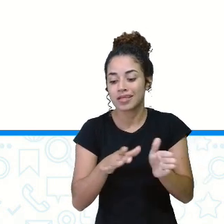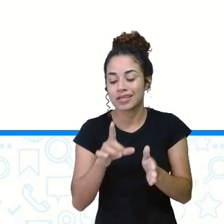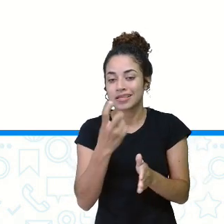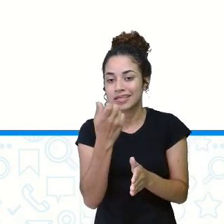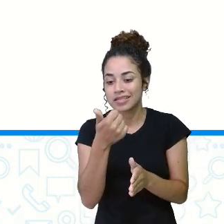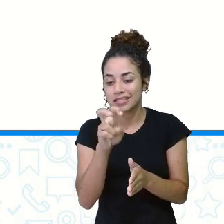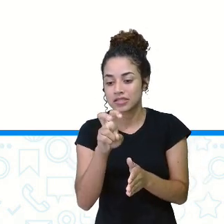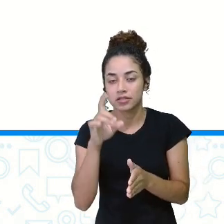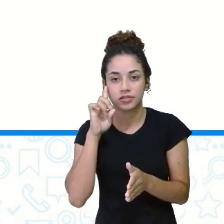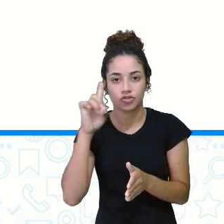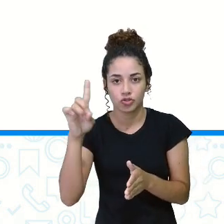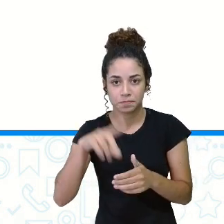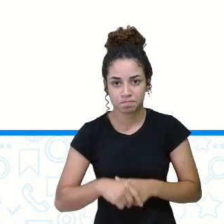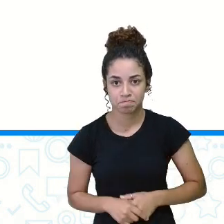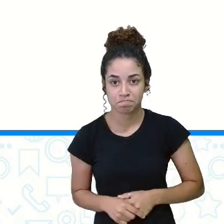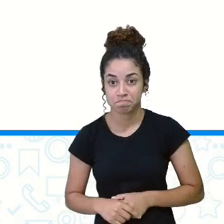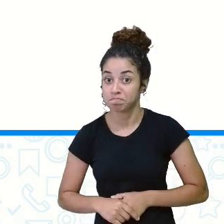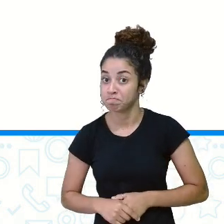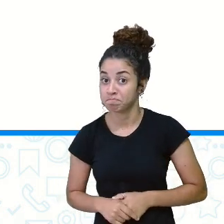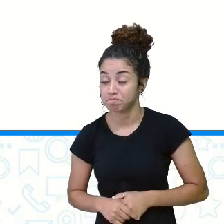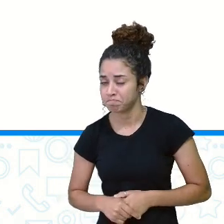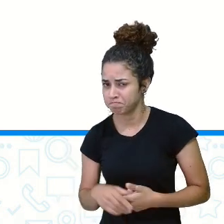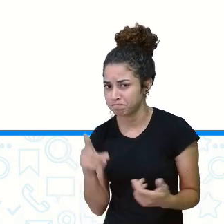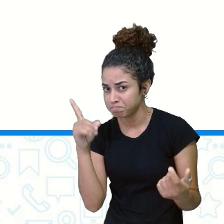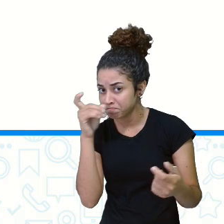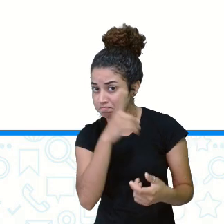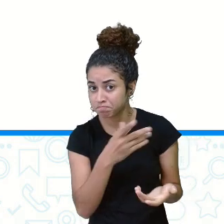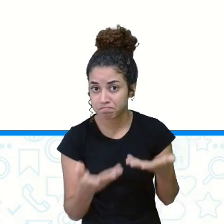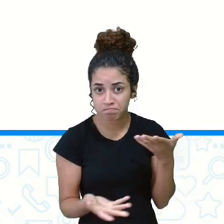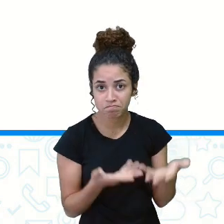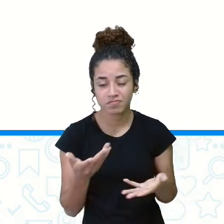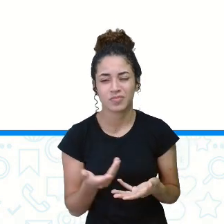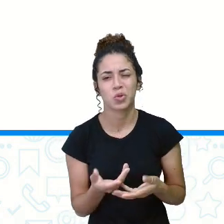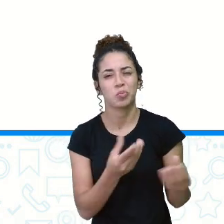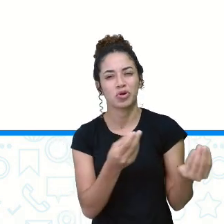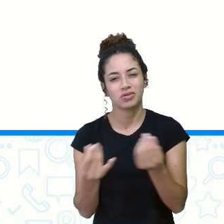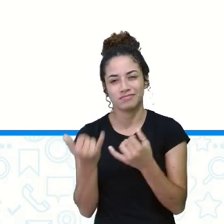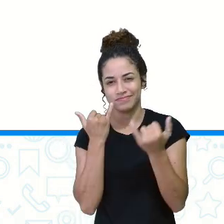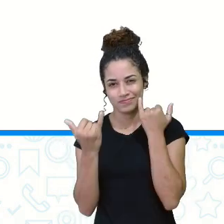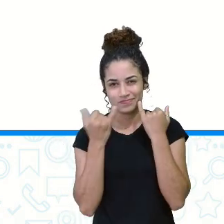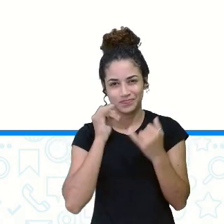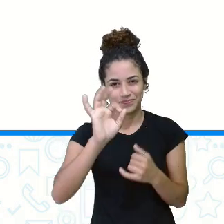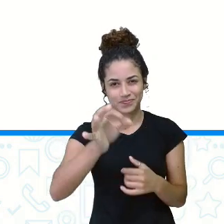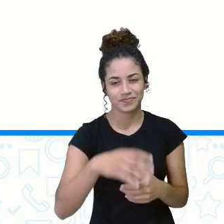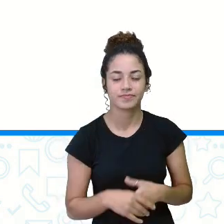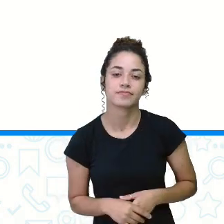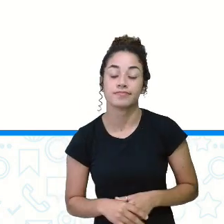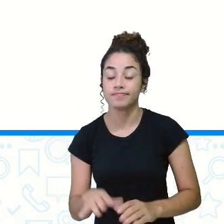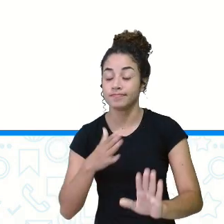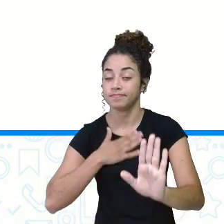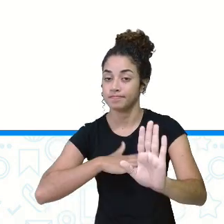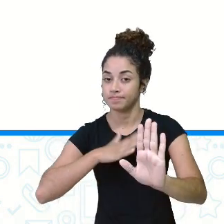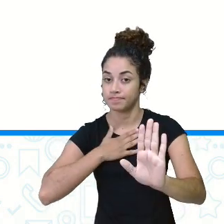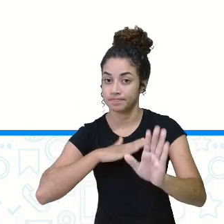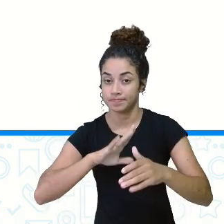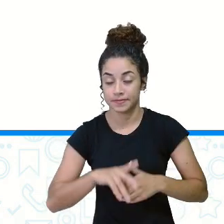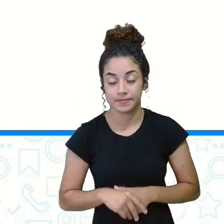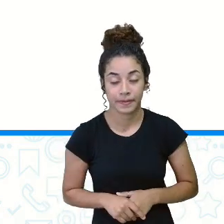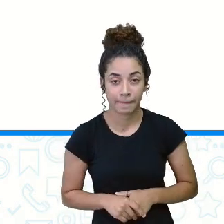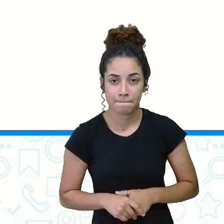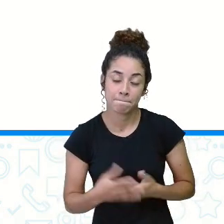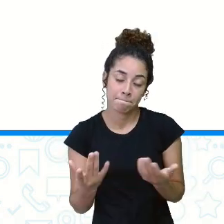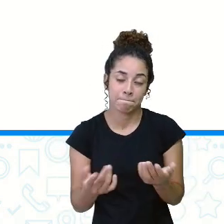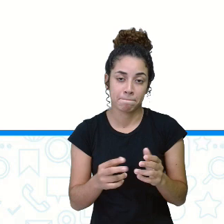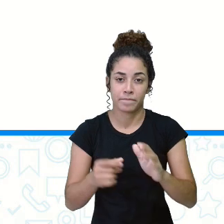dias? E aí, quinto ano, difícil, muitas informações, né? Calma.